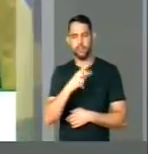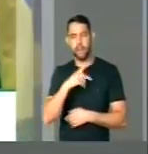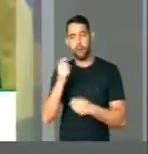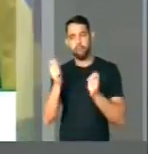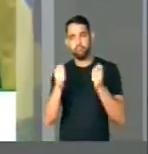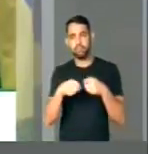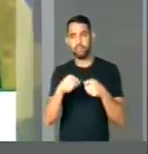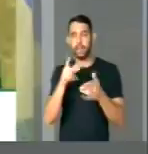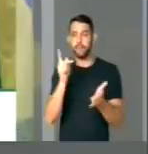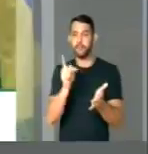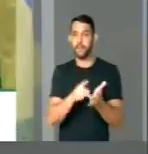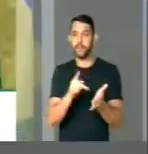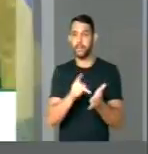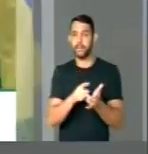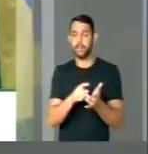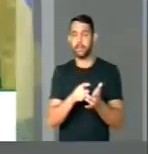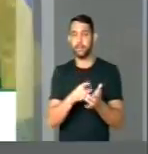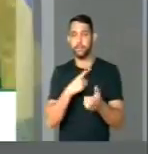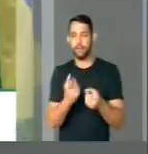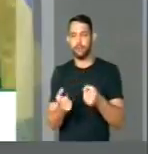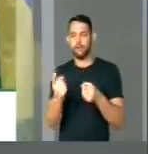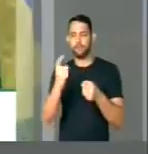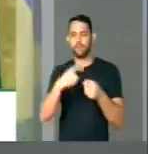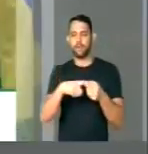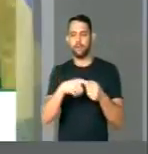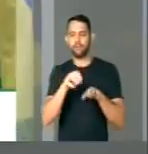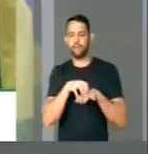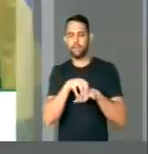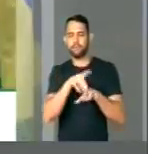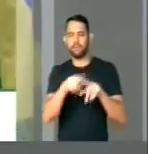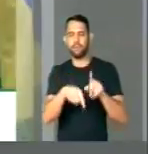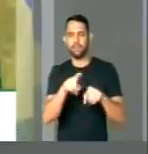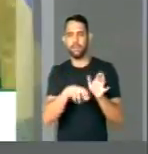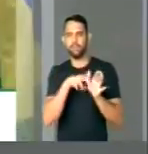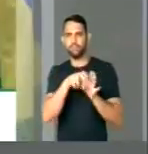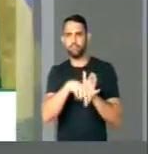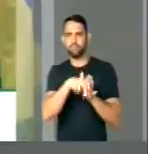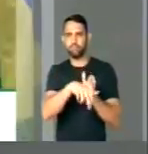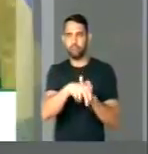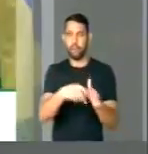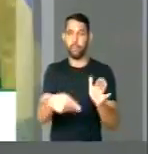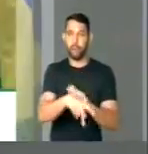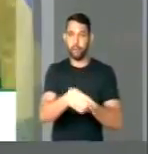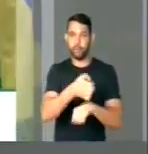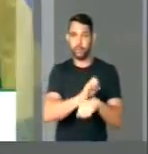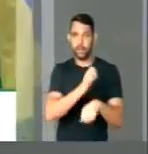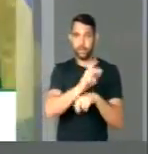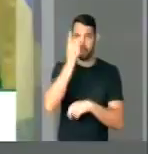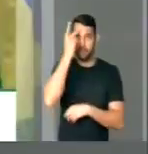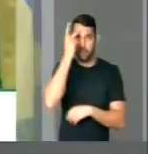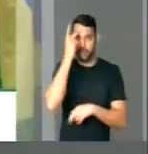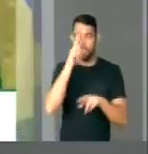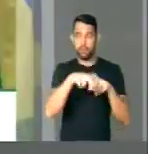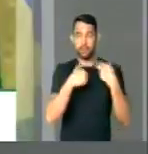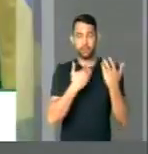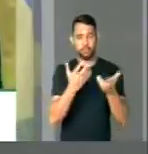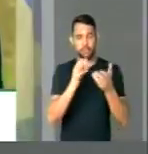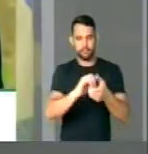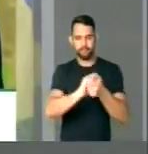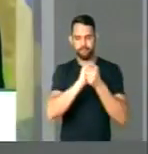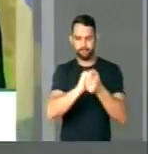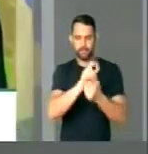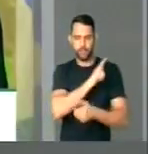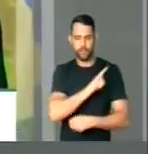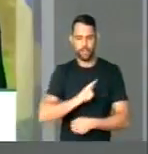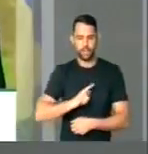possibilidade real de recuperar o transporte de passageiros sobre trilhos no nosso estado portanto eu gostaria de cumprimentar aqui o